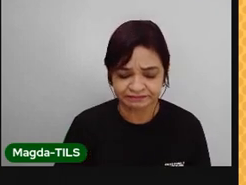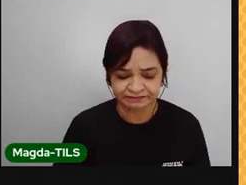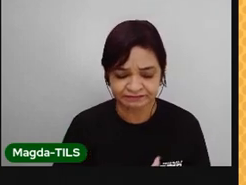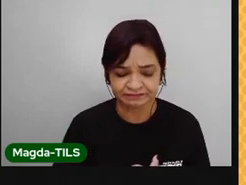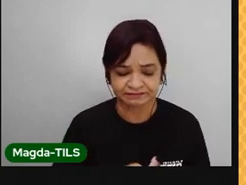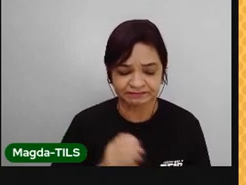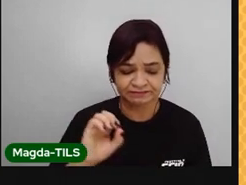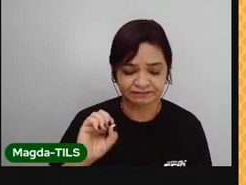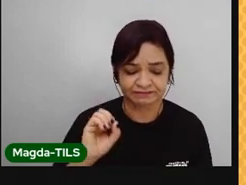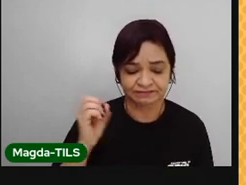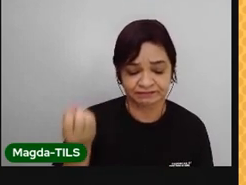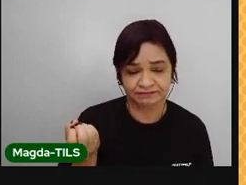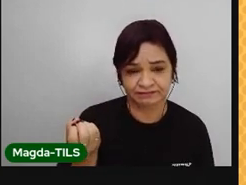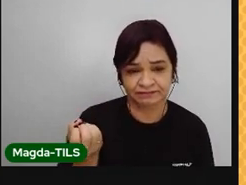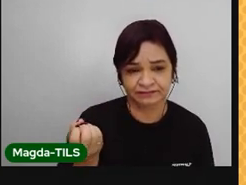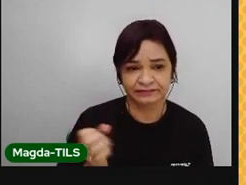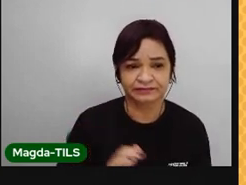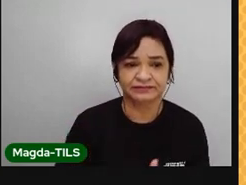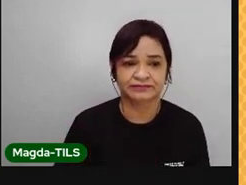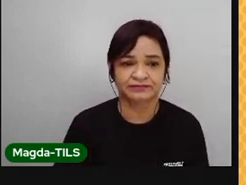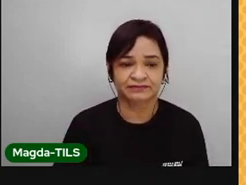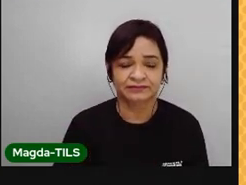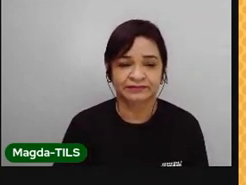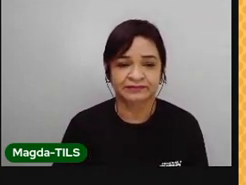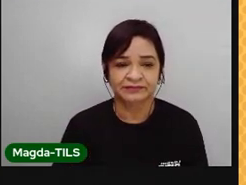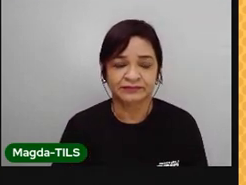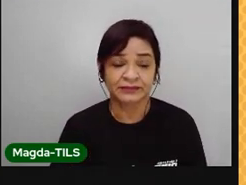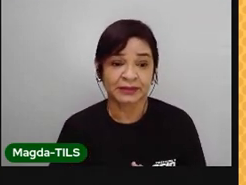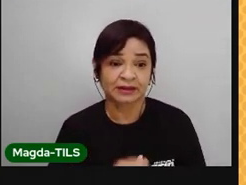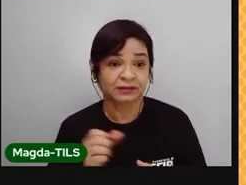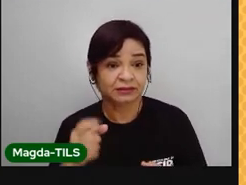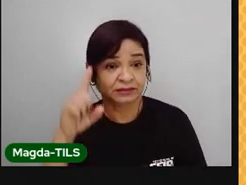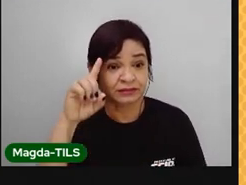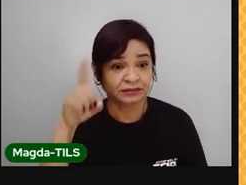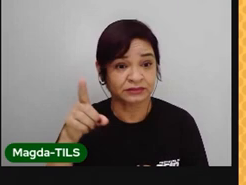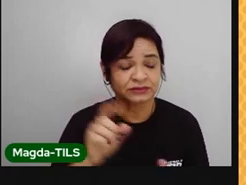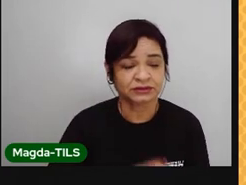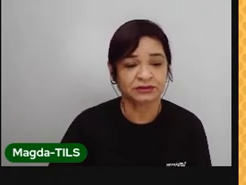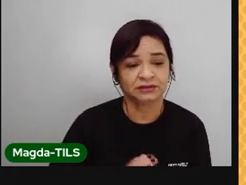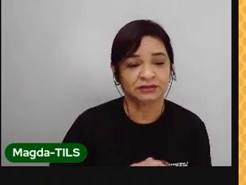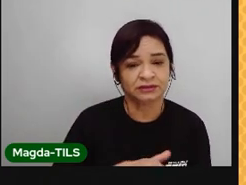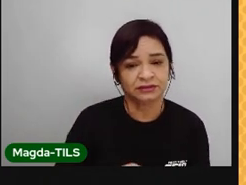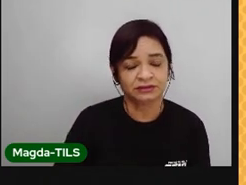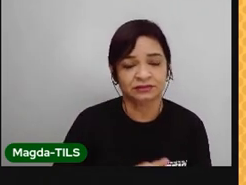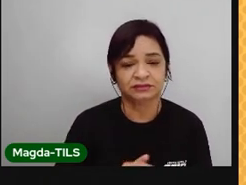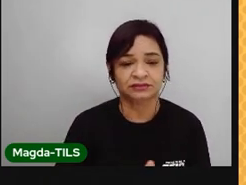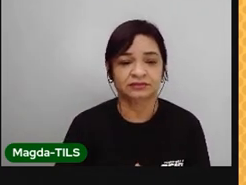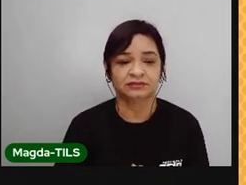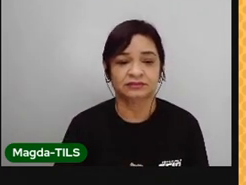Esse movimento de rotação e esse efeito de dia e noite que ele causa.